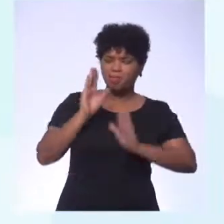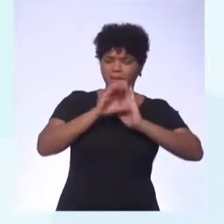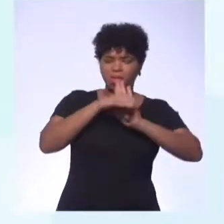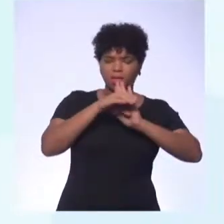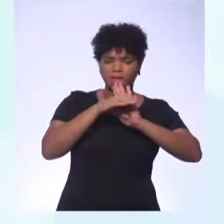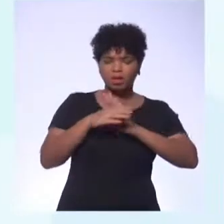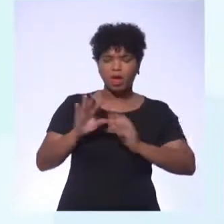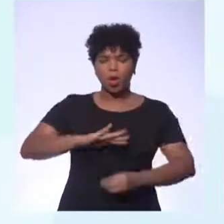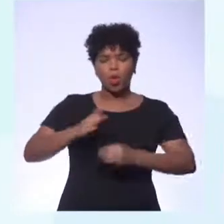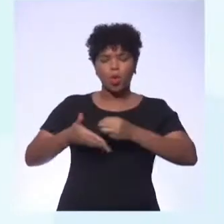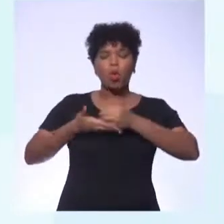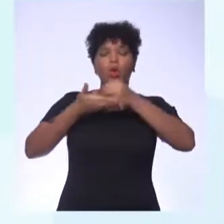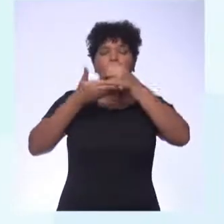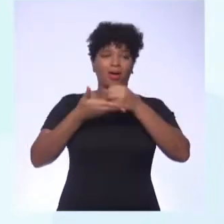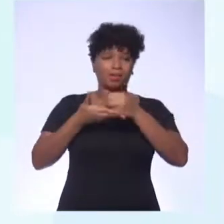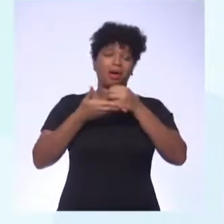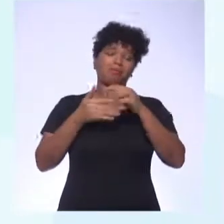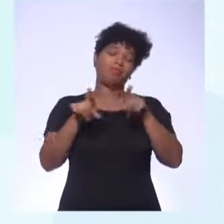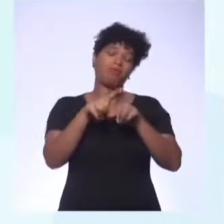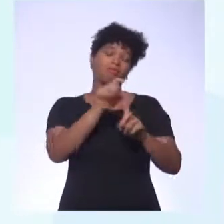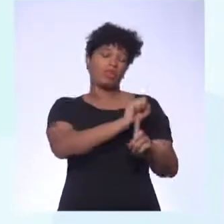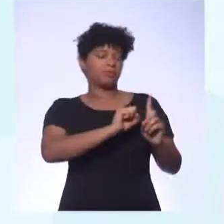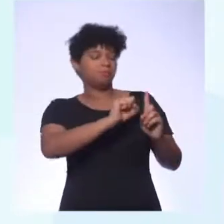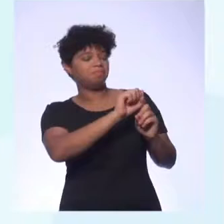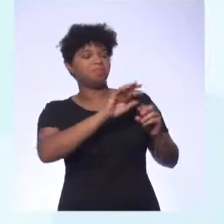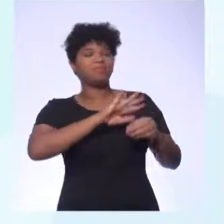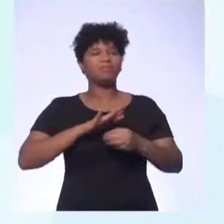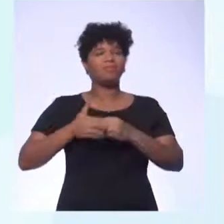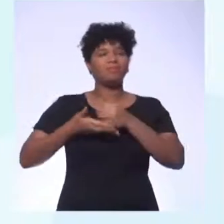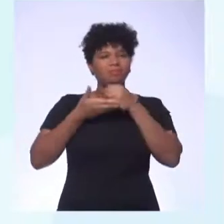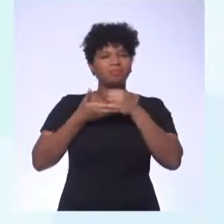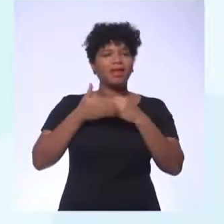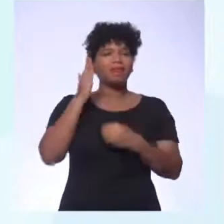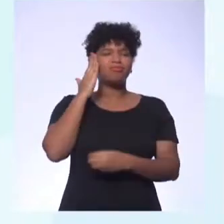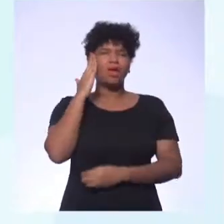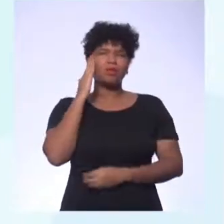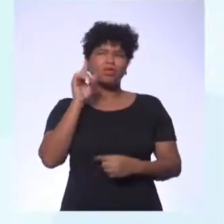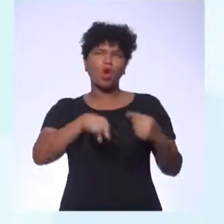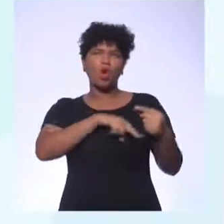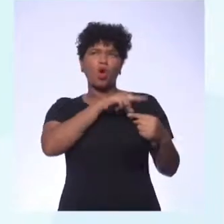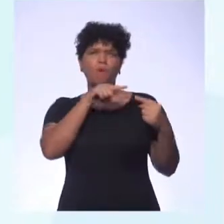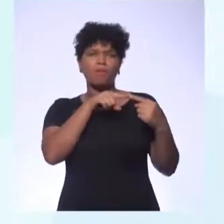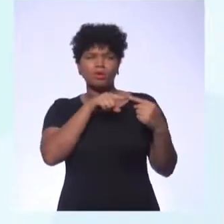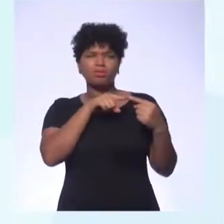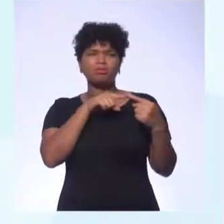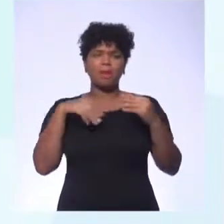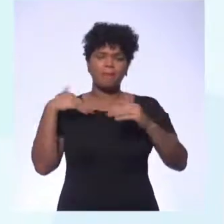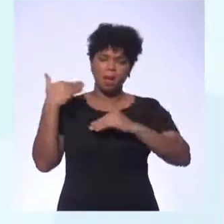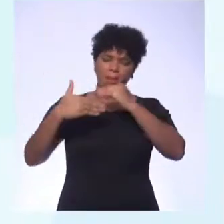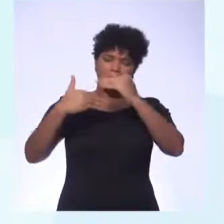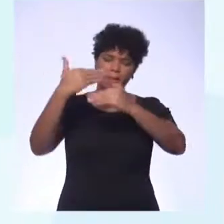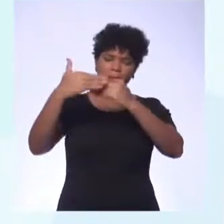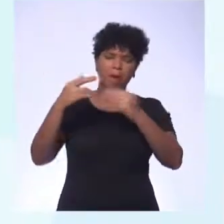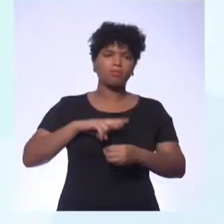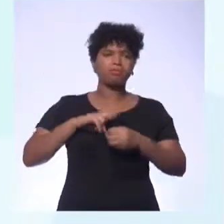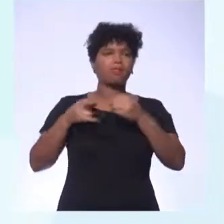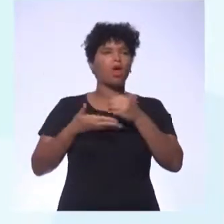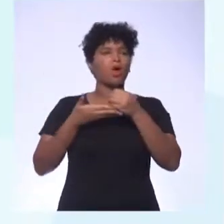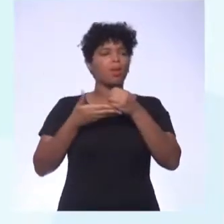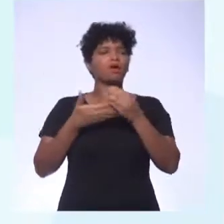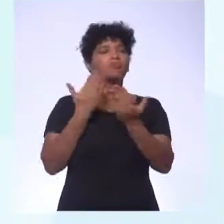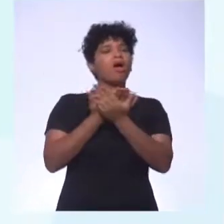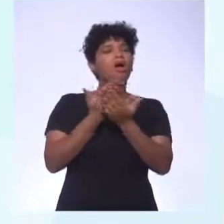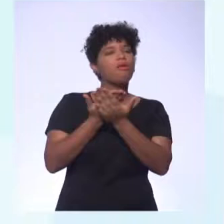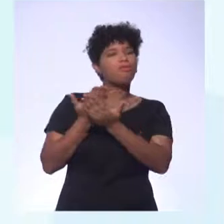sustentável e sociedade sustentável. Conhecer e discutir os objetivos de desenvolvimento sustentável por meio do estudo,